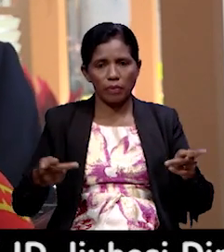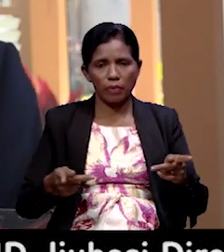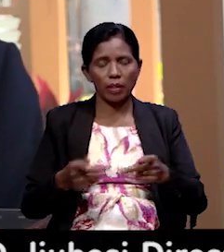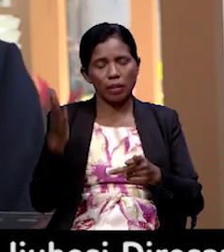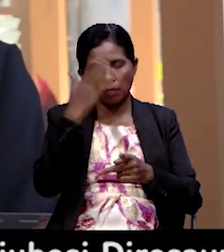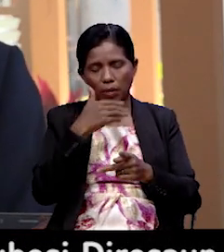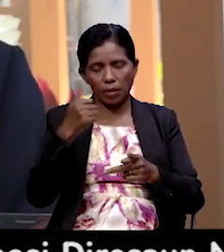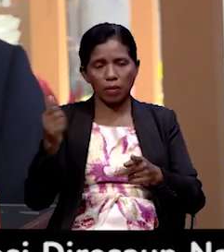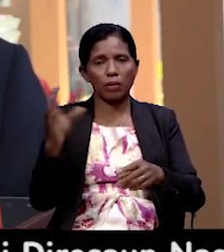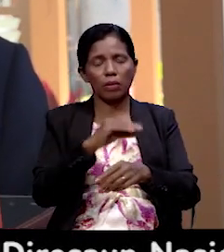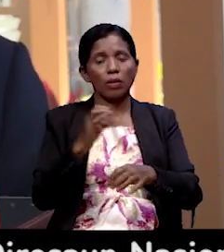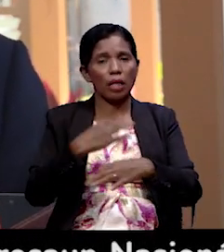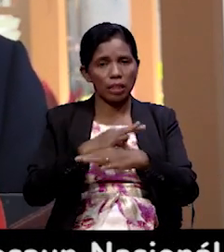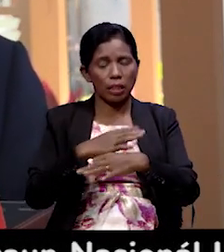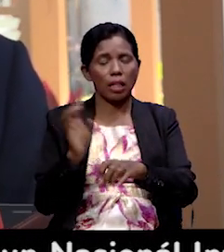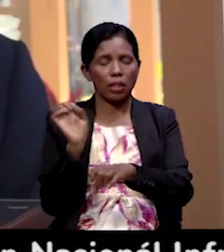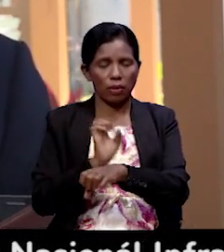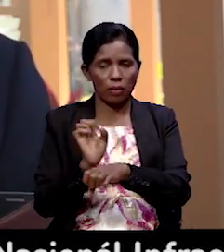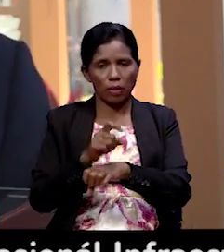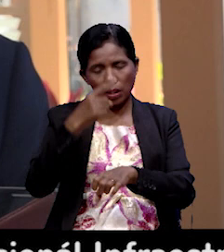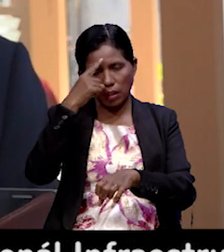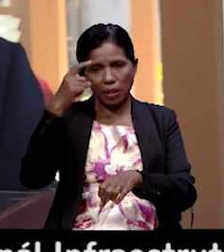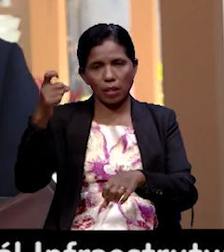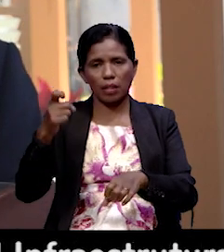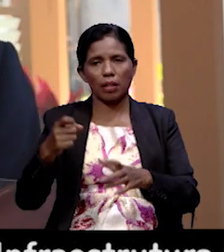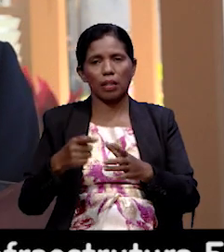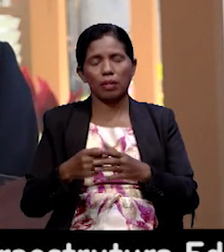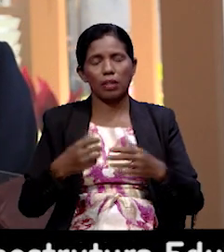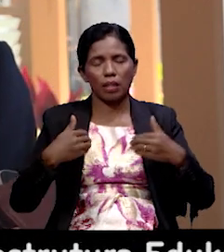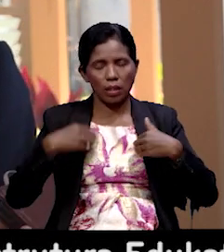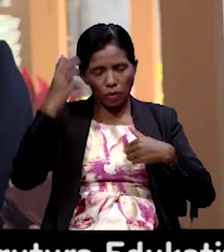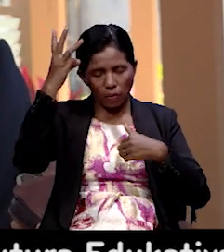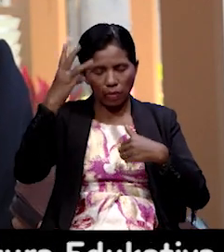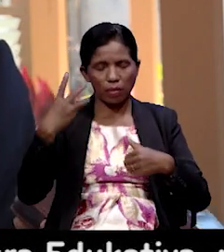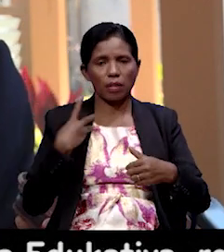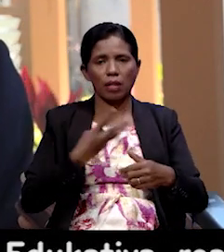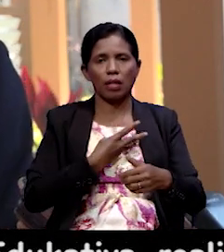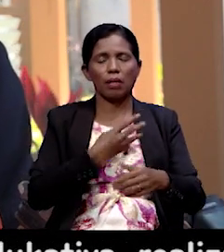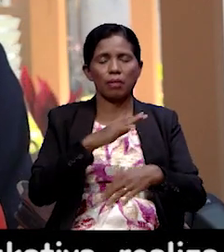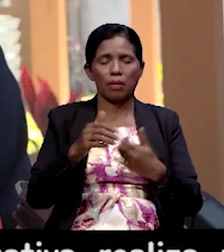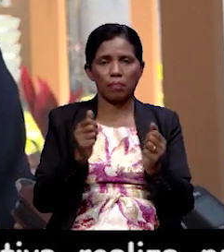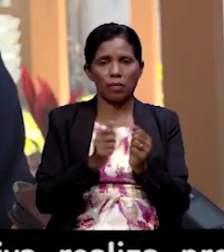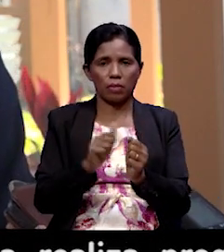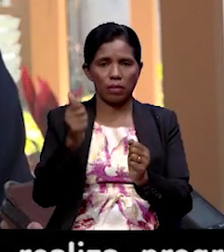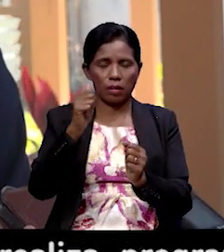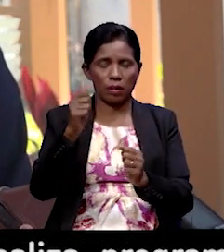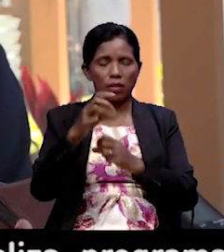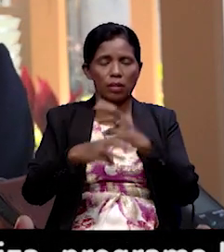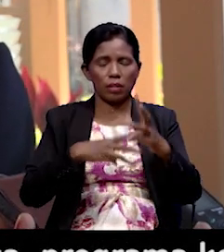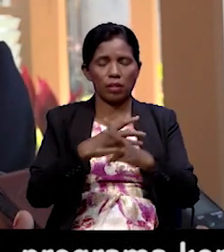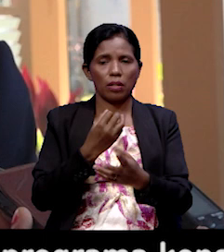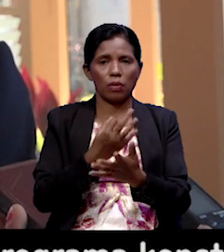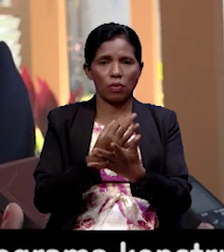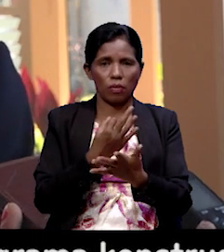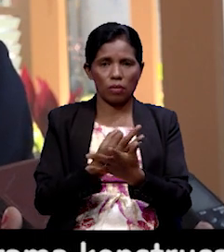diversificação económica. Também e a preocupação que nos próximos 10 anos o fundo